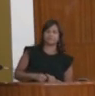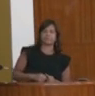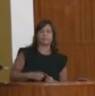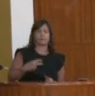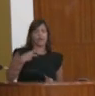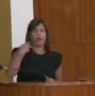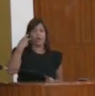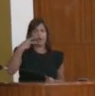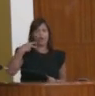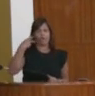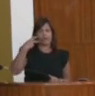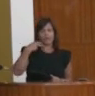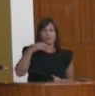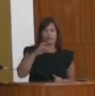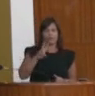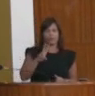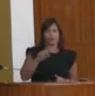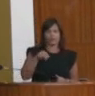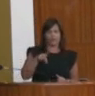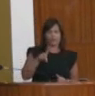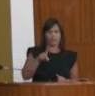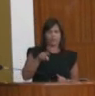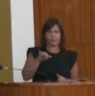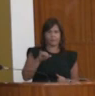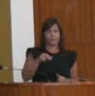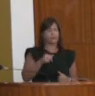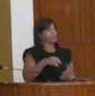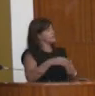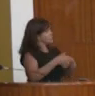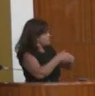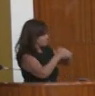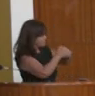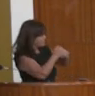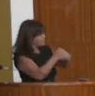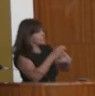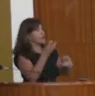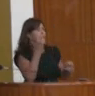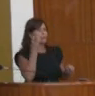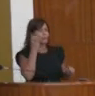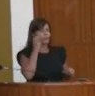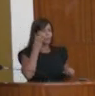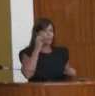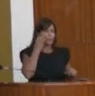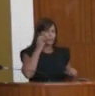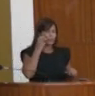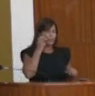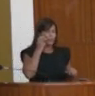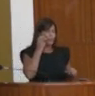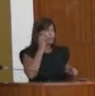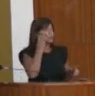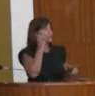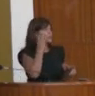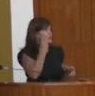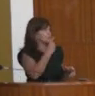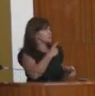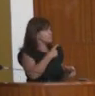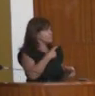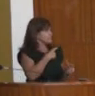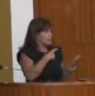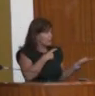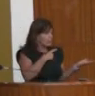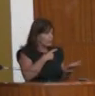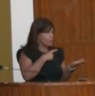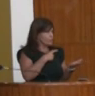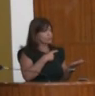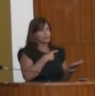palavra. Boa tarde a todos. Quero cumprimentar o deputado Munir pelo esse trabalho à frente